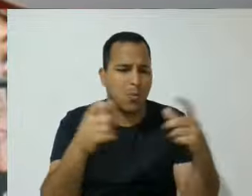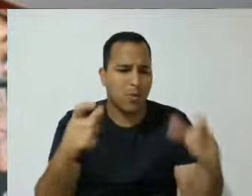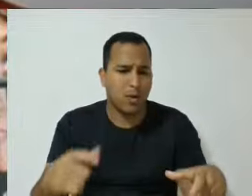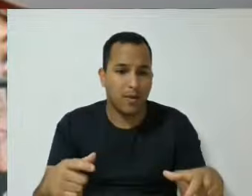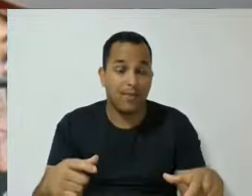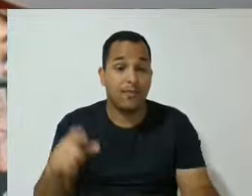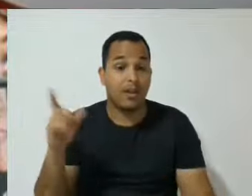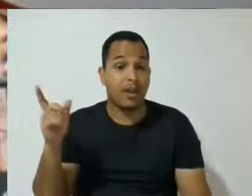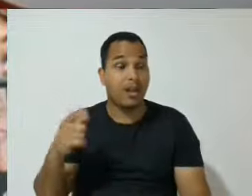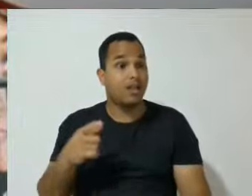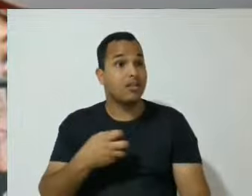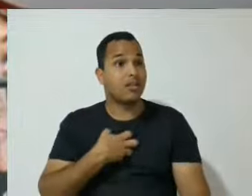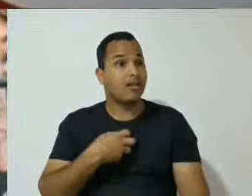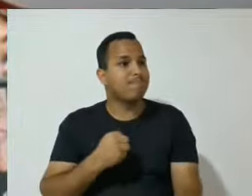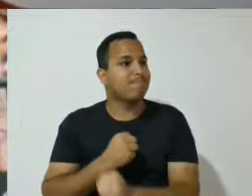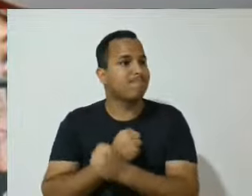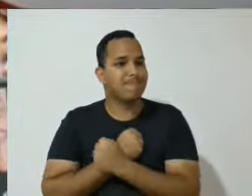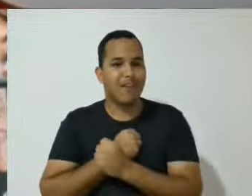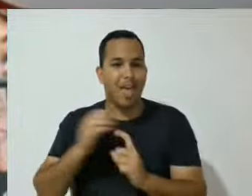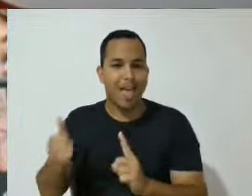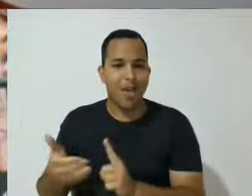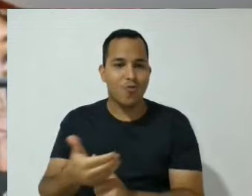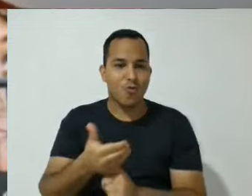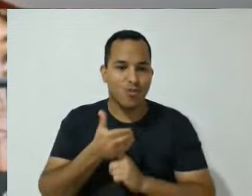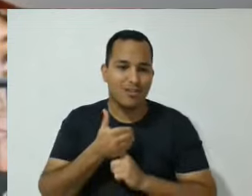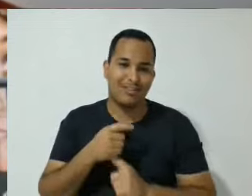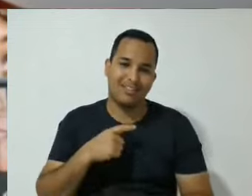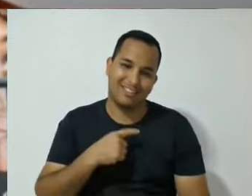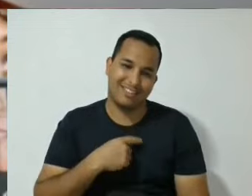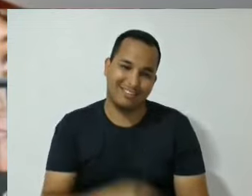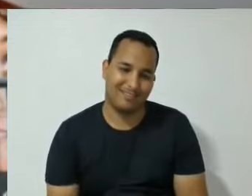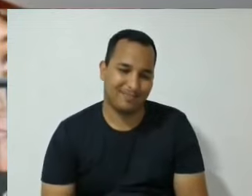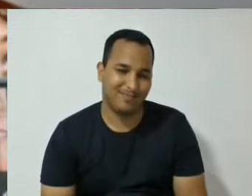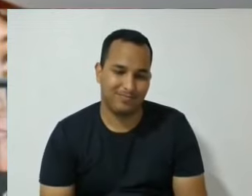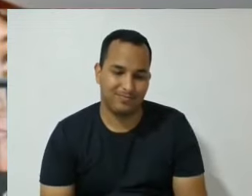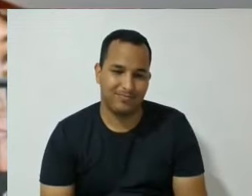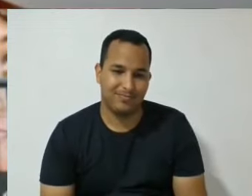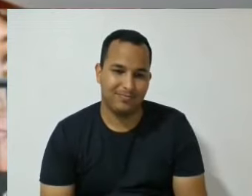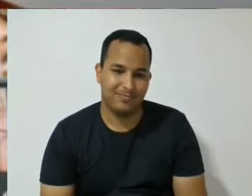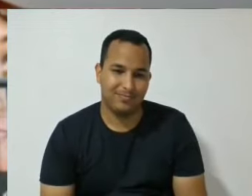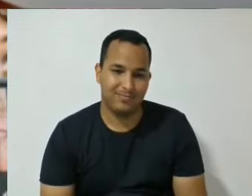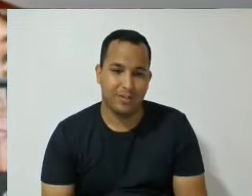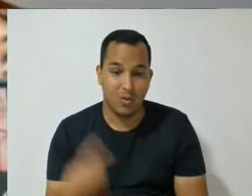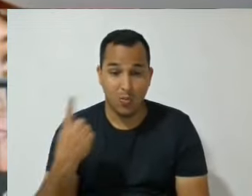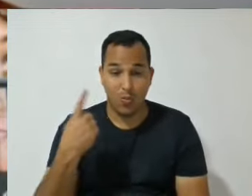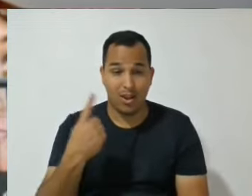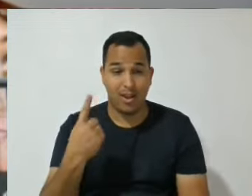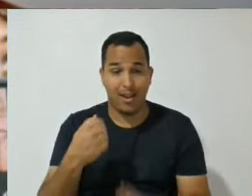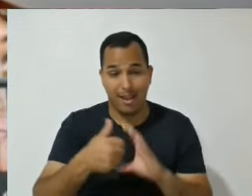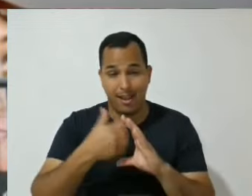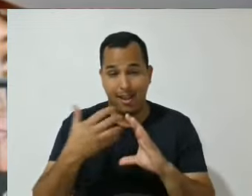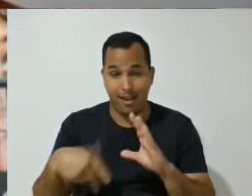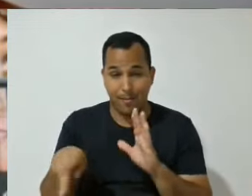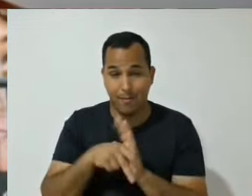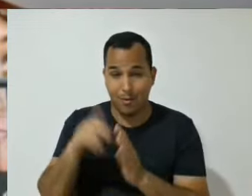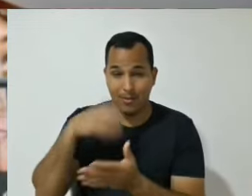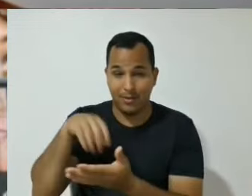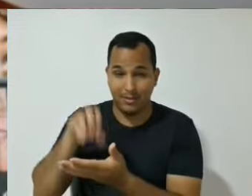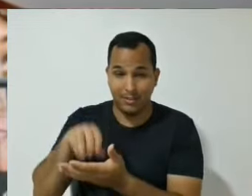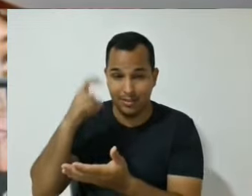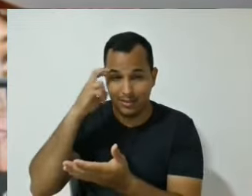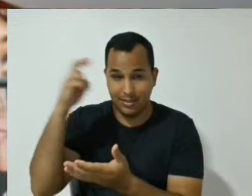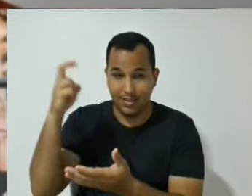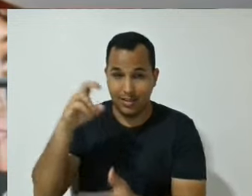sentir abraçada, ela vai se sentir acolhida, né? Uma das especificidades que o Centro Cultural São Bernardo